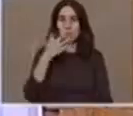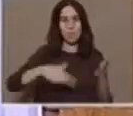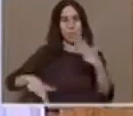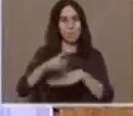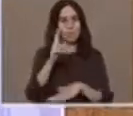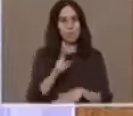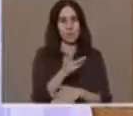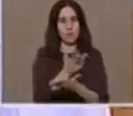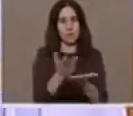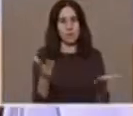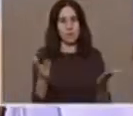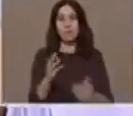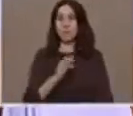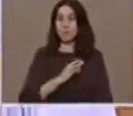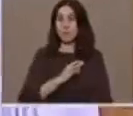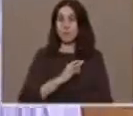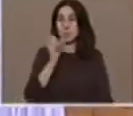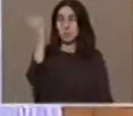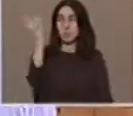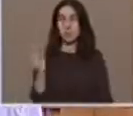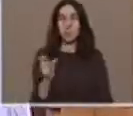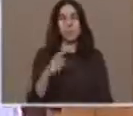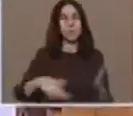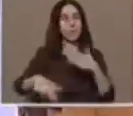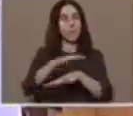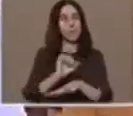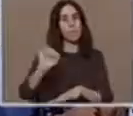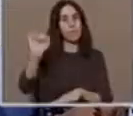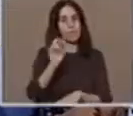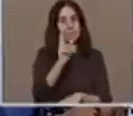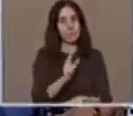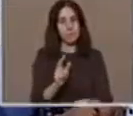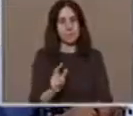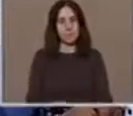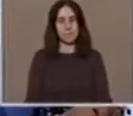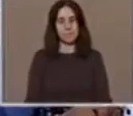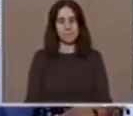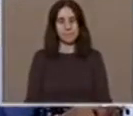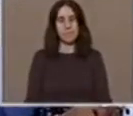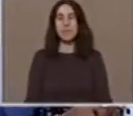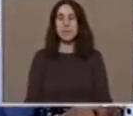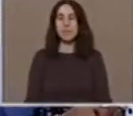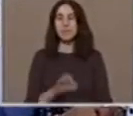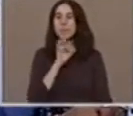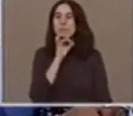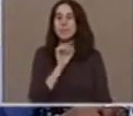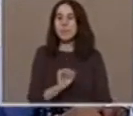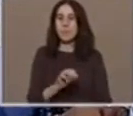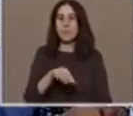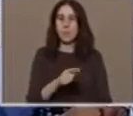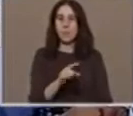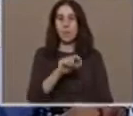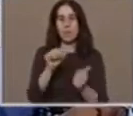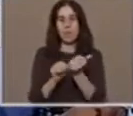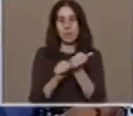povo. Abençoai, Senhor, o vosso povo. Pelo nosso Bispo Manuel, pelos presbíteros